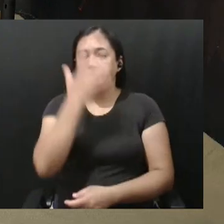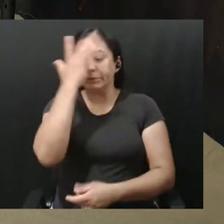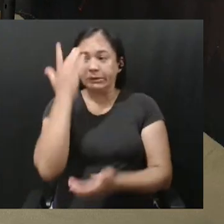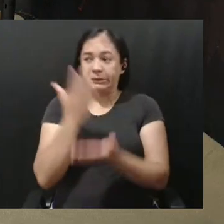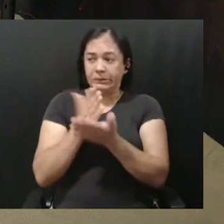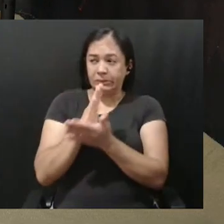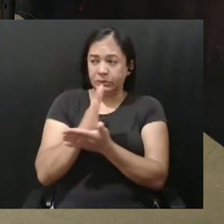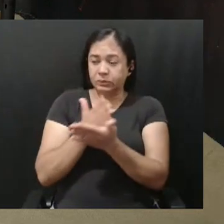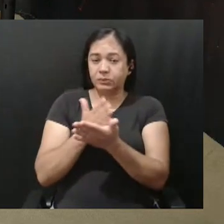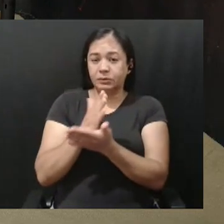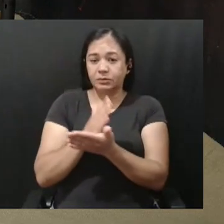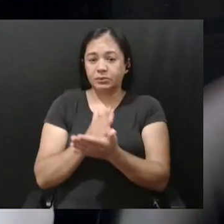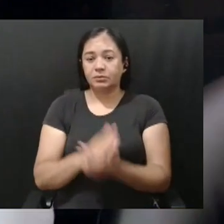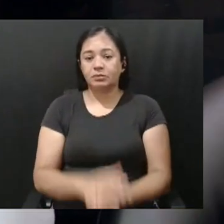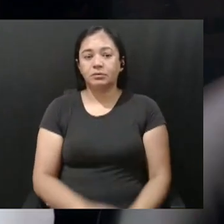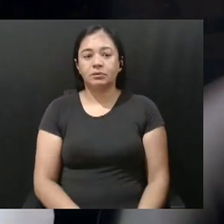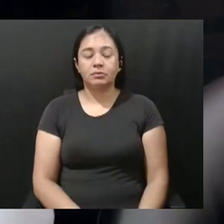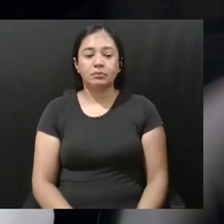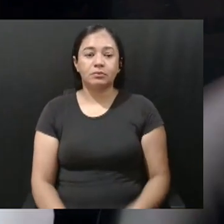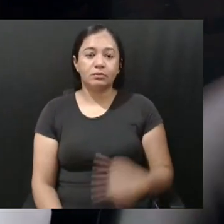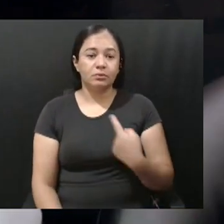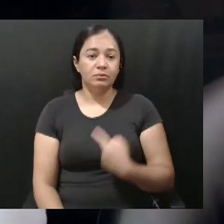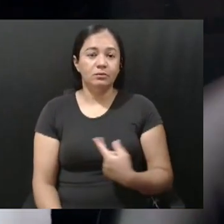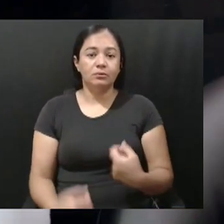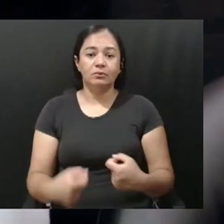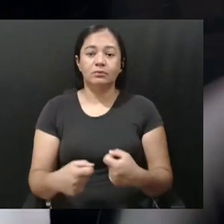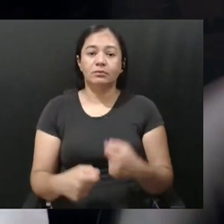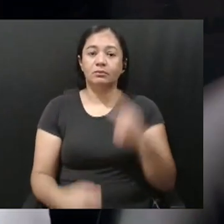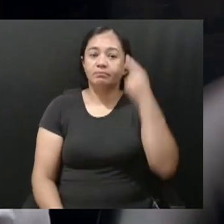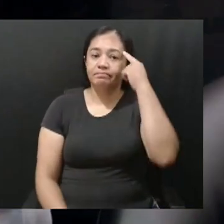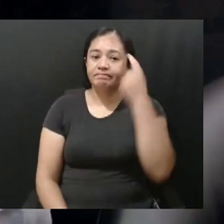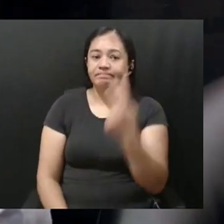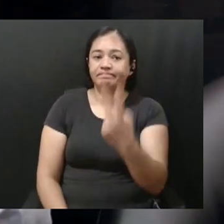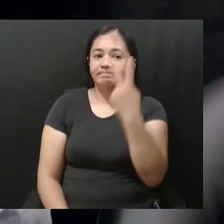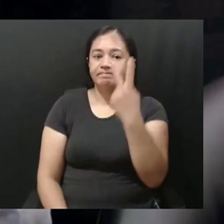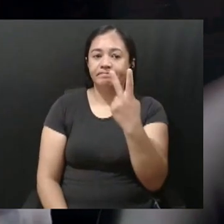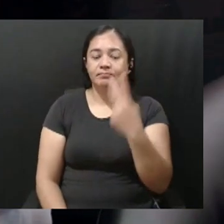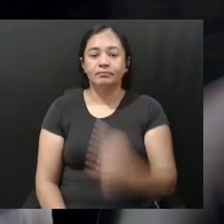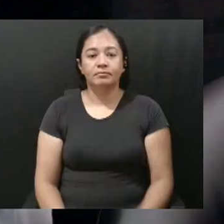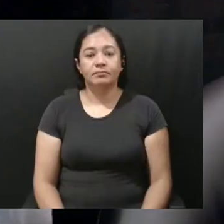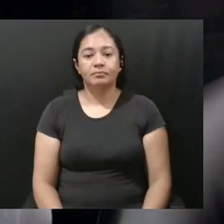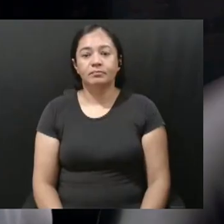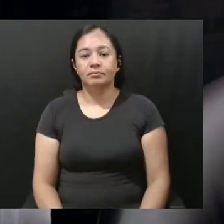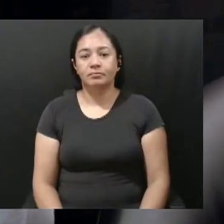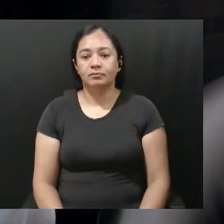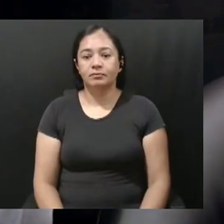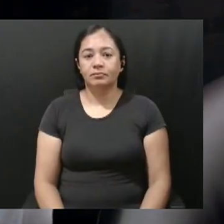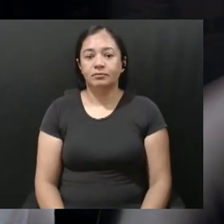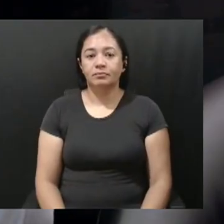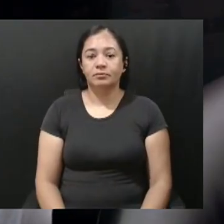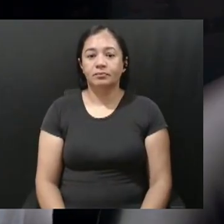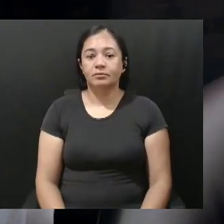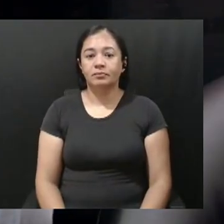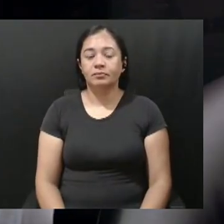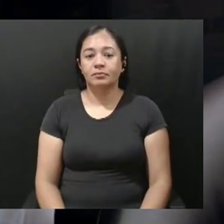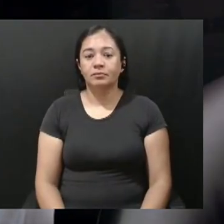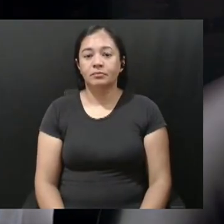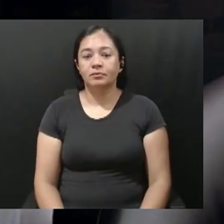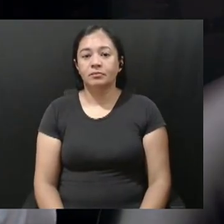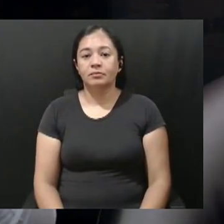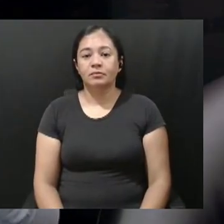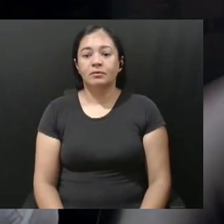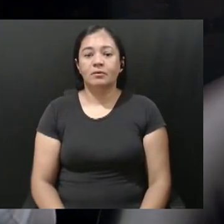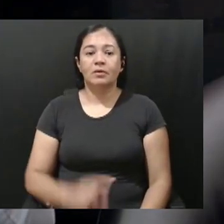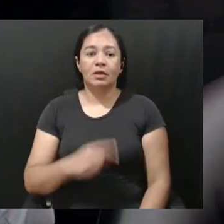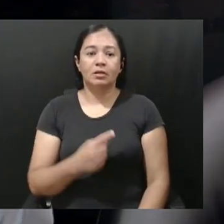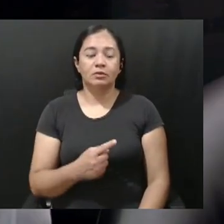gente tem que pensar em 2 cenários primeiro, né, vamos pensar, né, no cenário básico, tá, nas questões que acontecem mesmo, as Uhum. desavenças, né, o